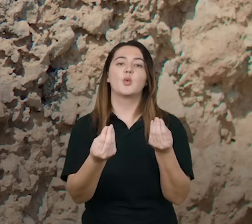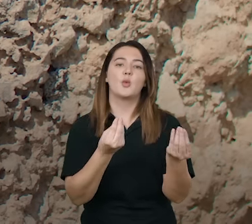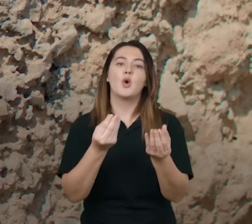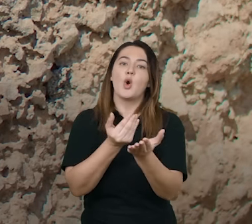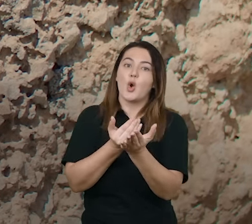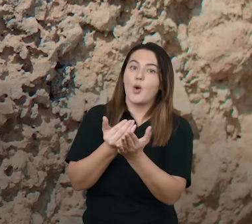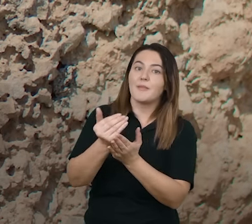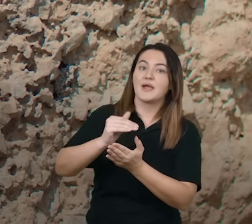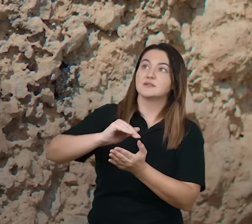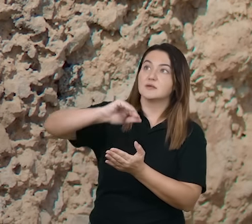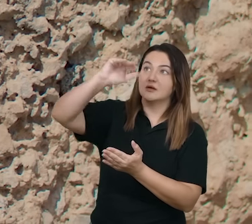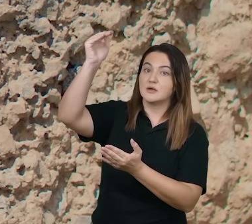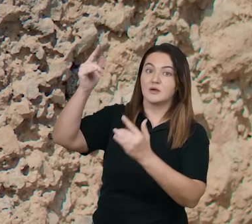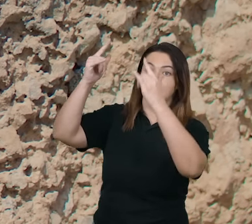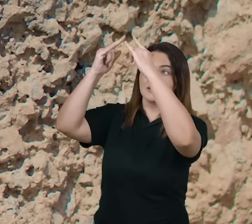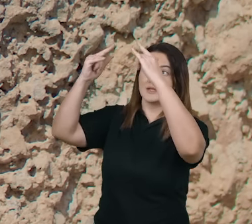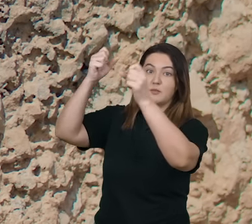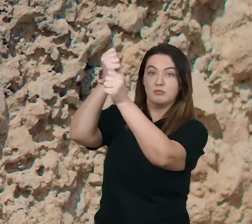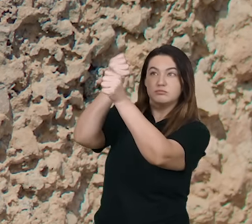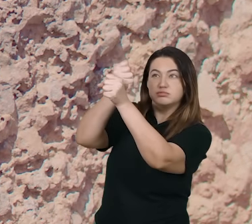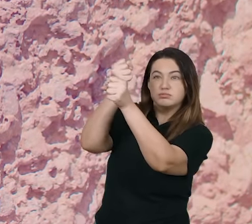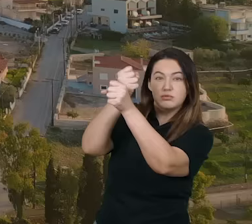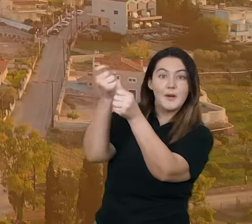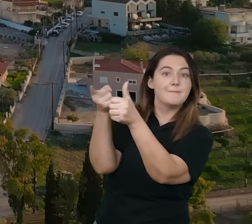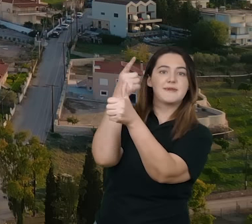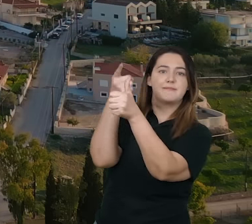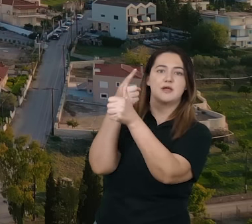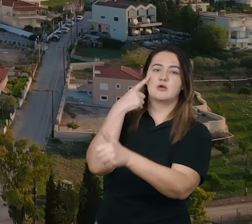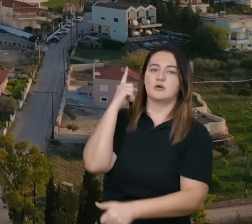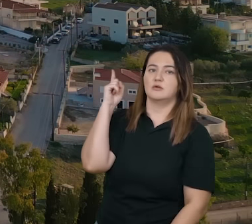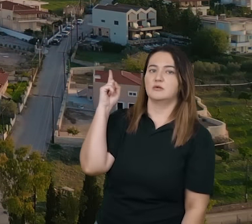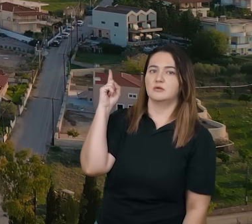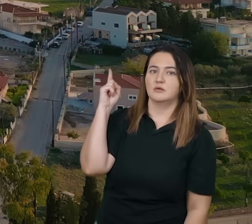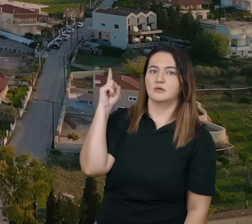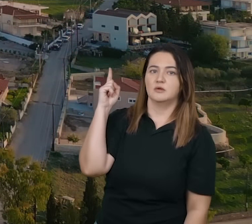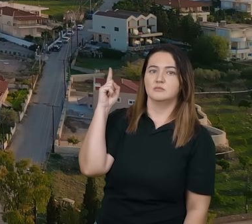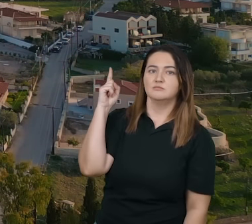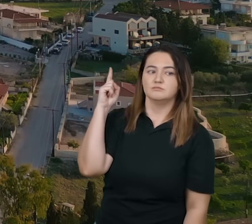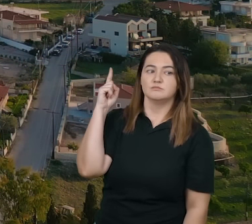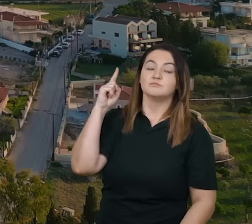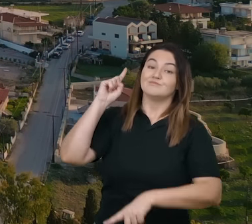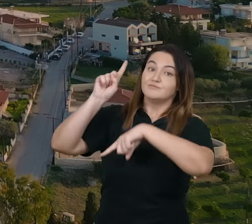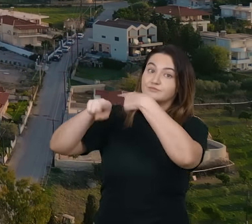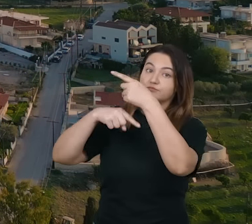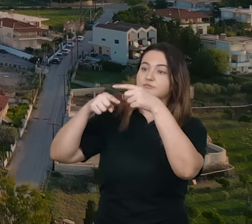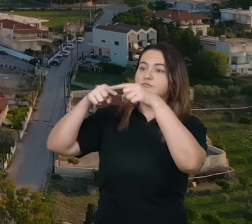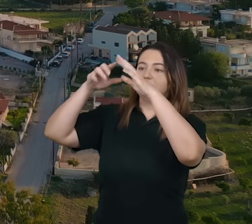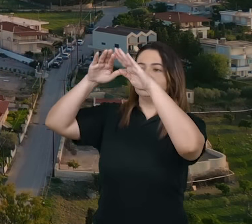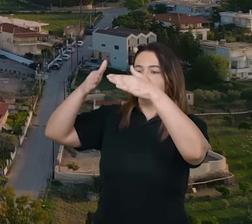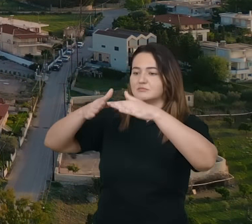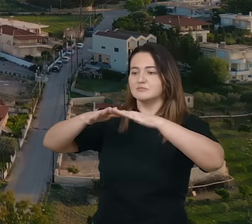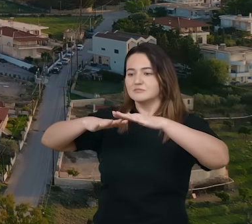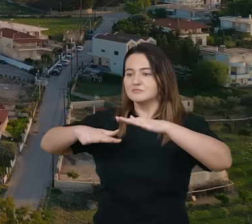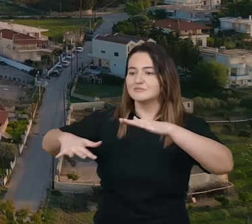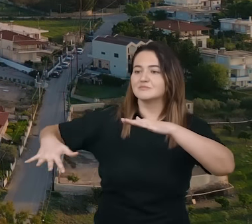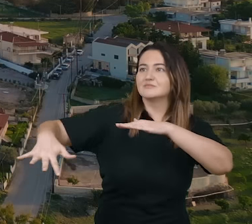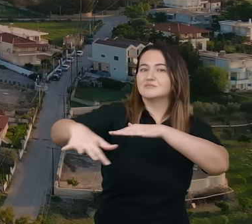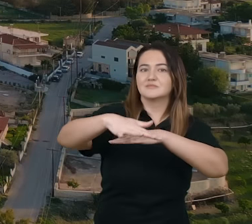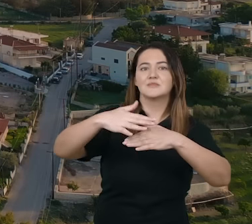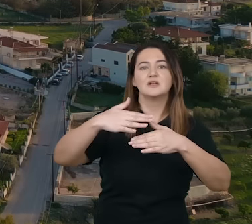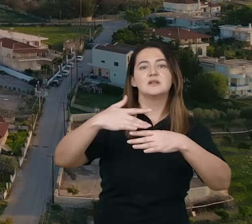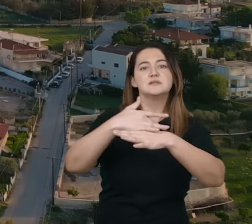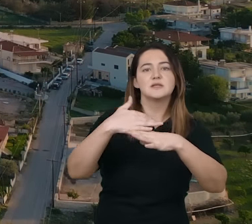o templo de Afrodite lá no topo da montanha, depois ela se estende para uma parte mais abaixo, onde você tem a ágora, depois você